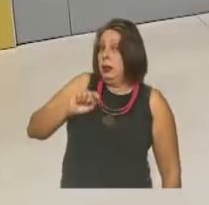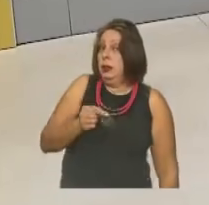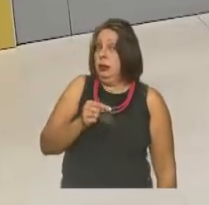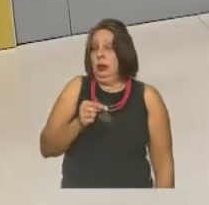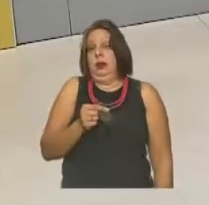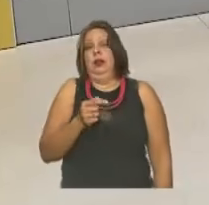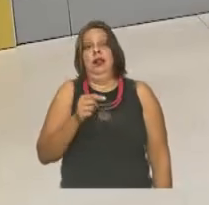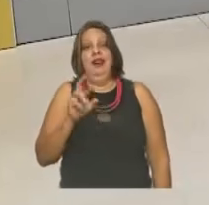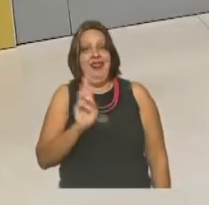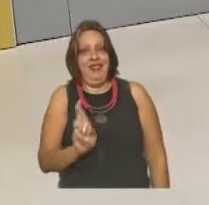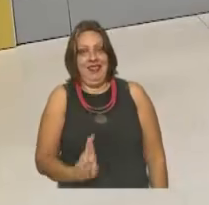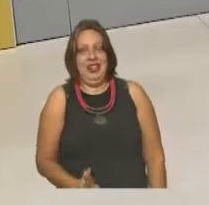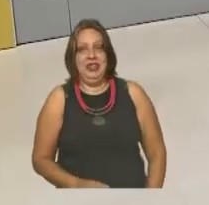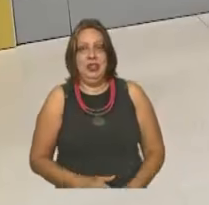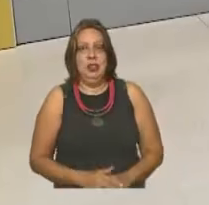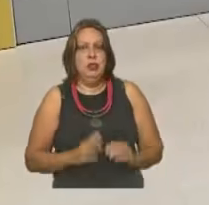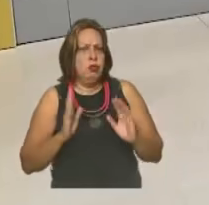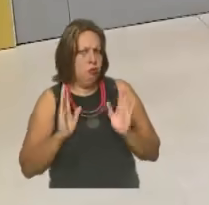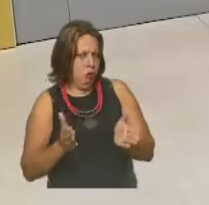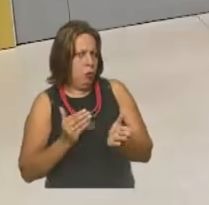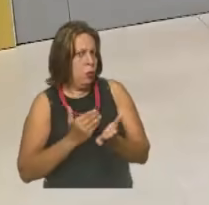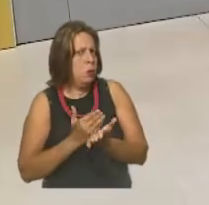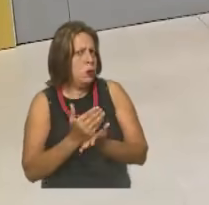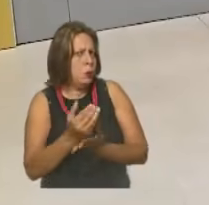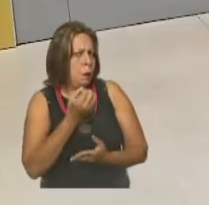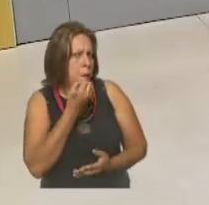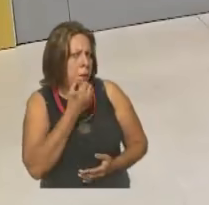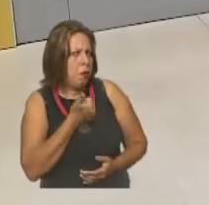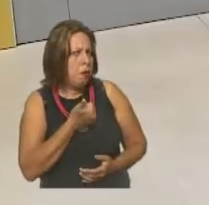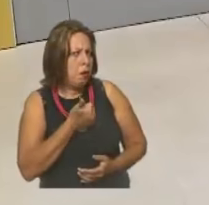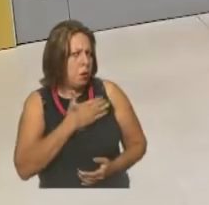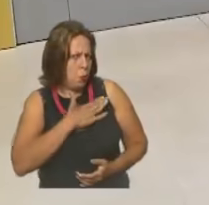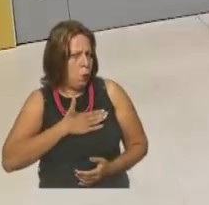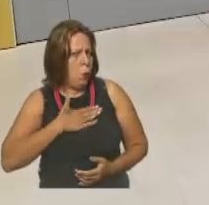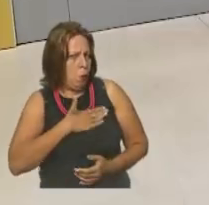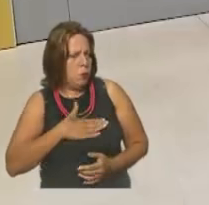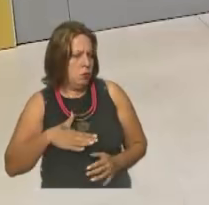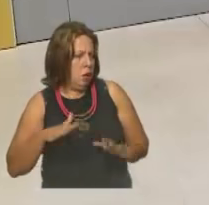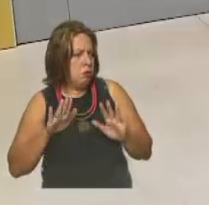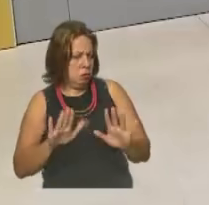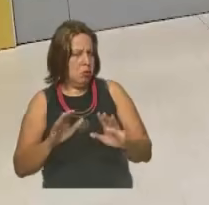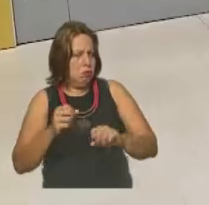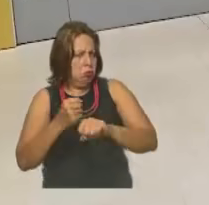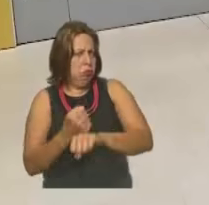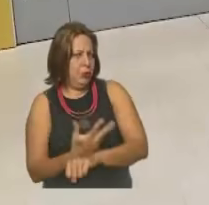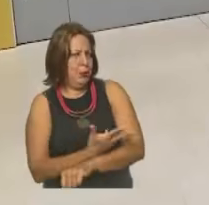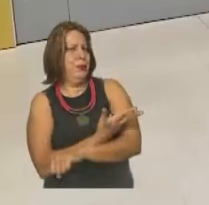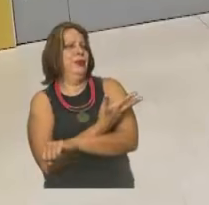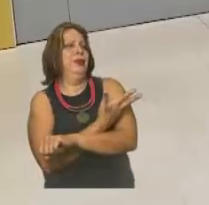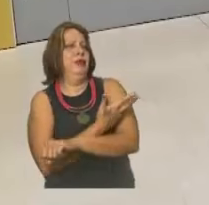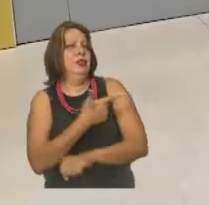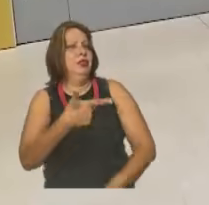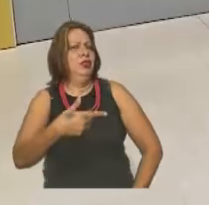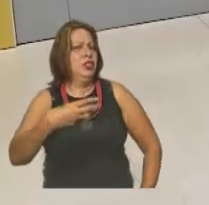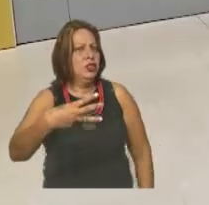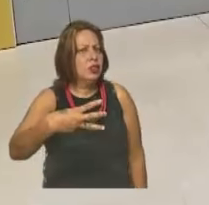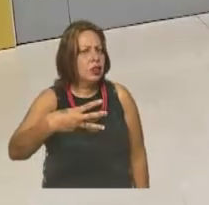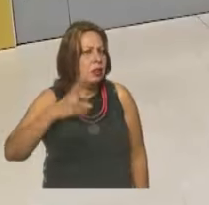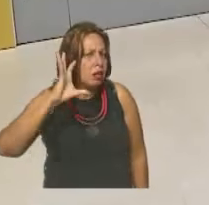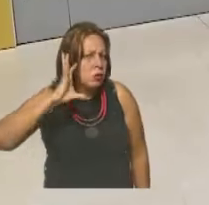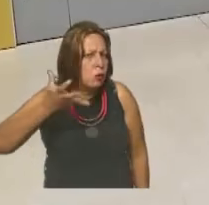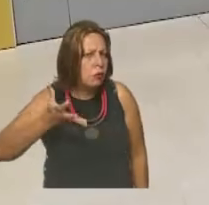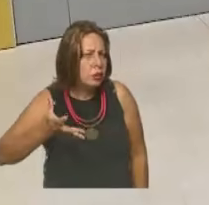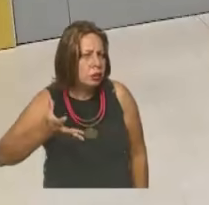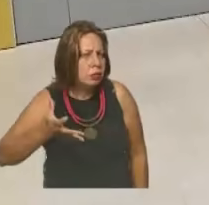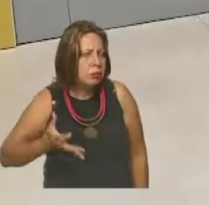mil reais. Já começou bem disputado, é assim que eu gosto, é mais emoção. Número 23, decide já